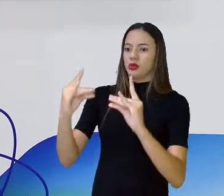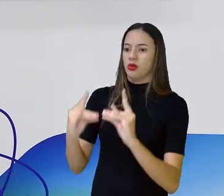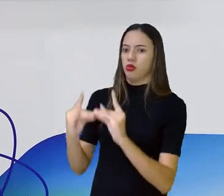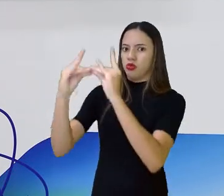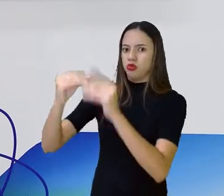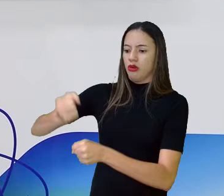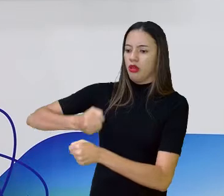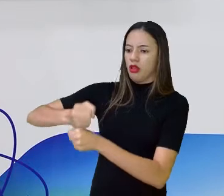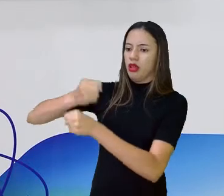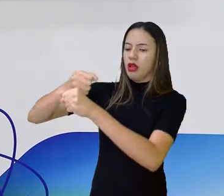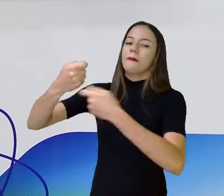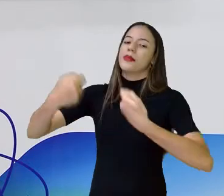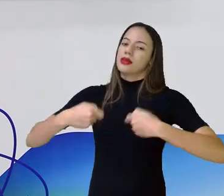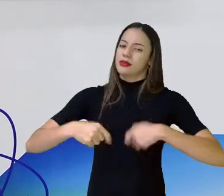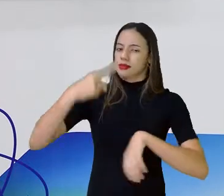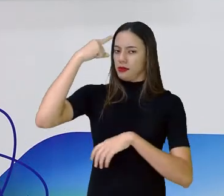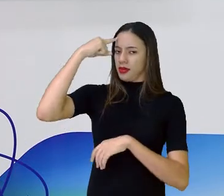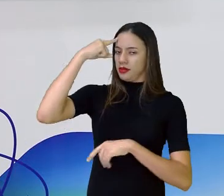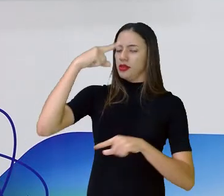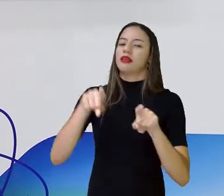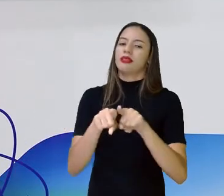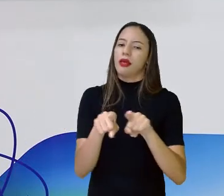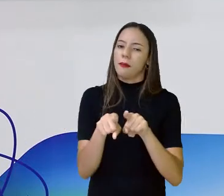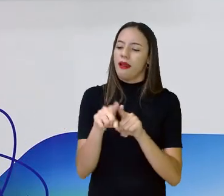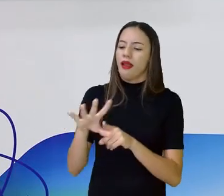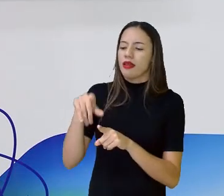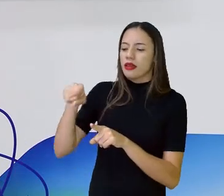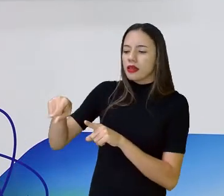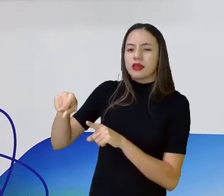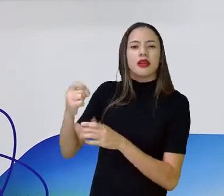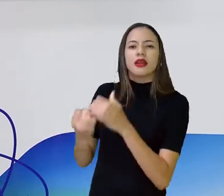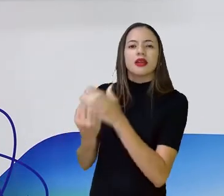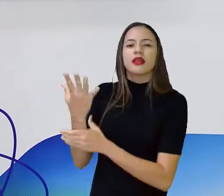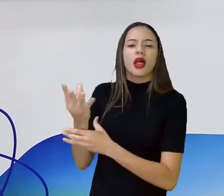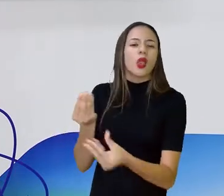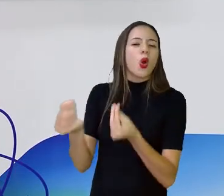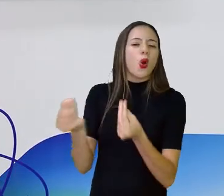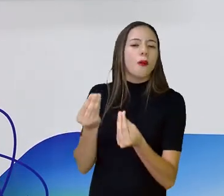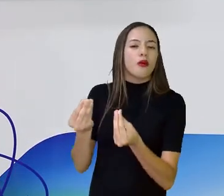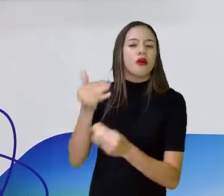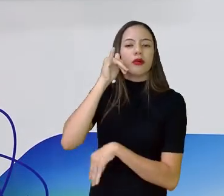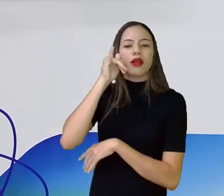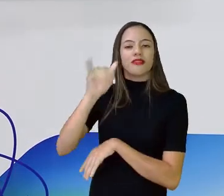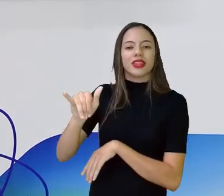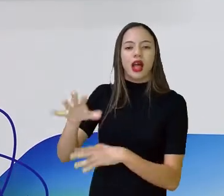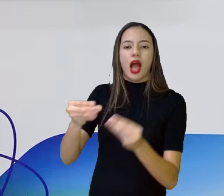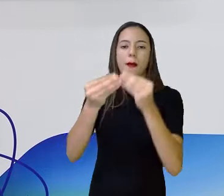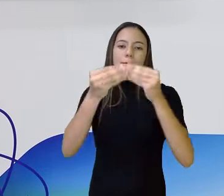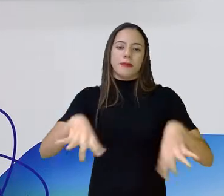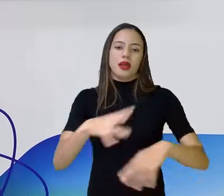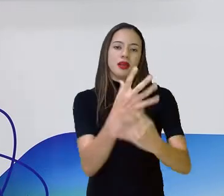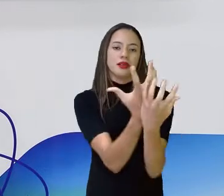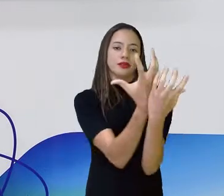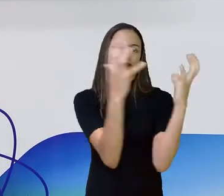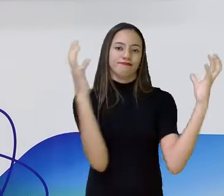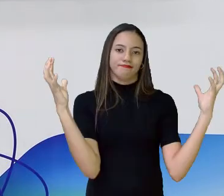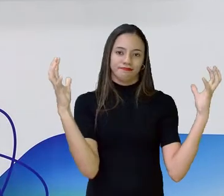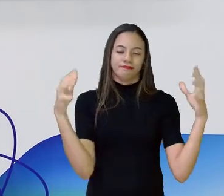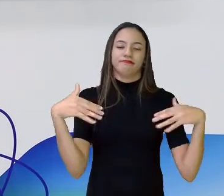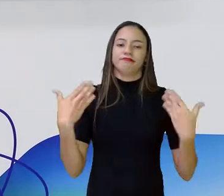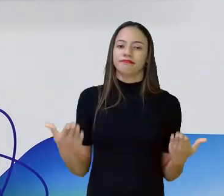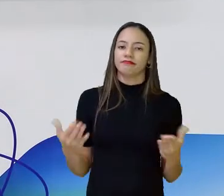precisa ser pensado, ser projetado da maneira que não vá agredir o meio ambiente. Quando